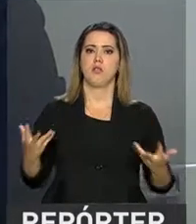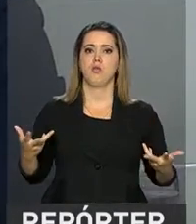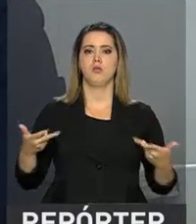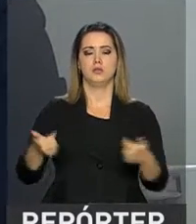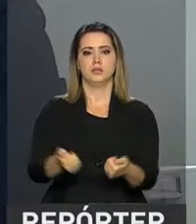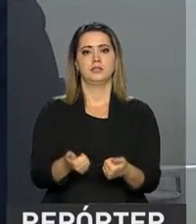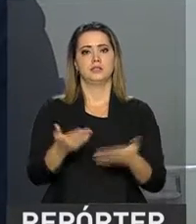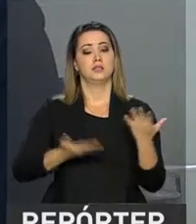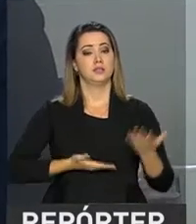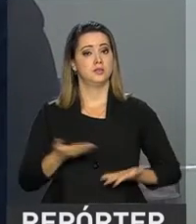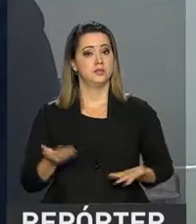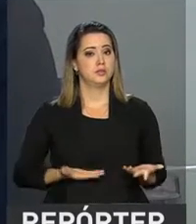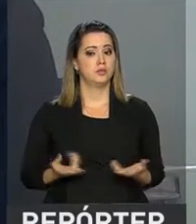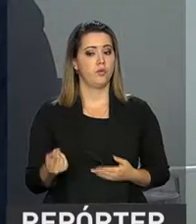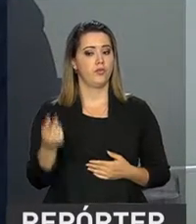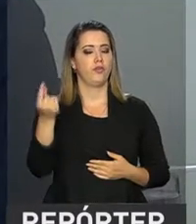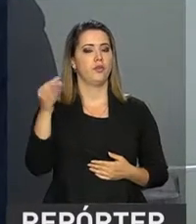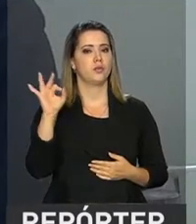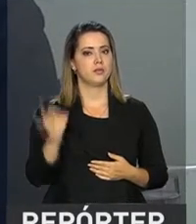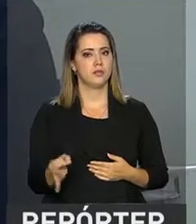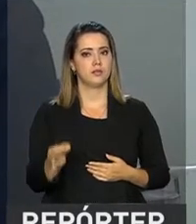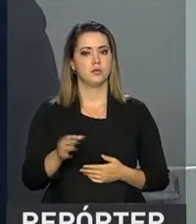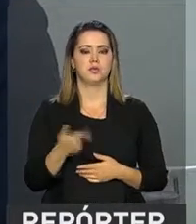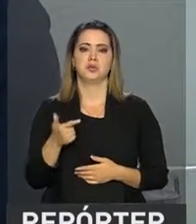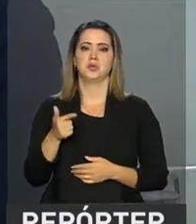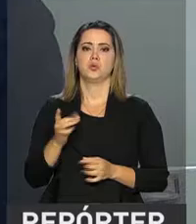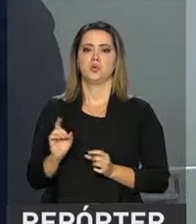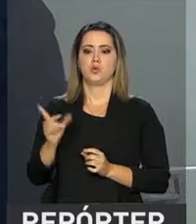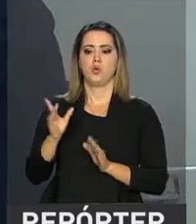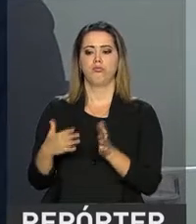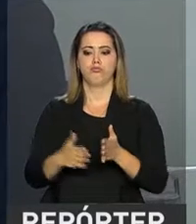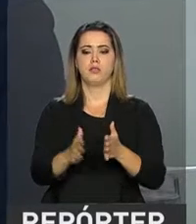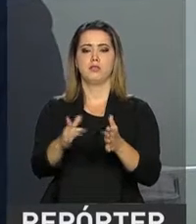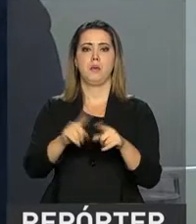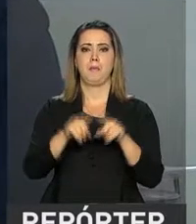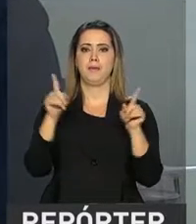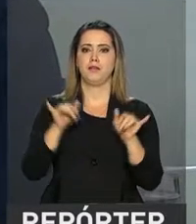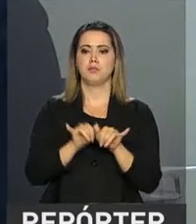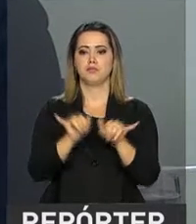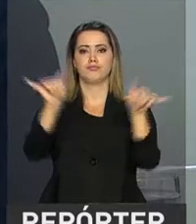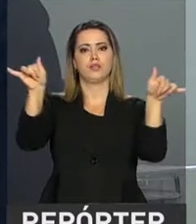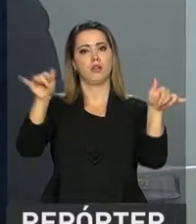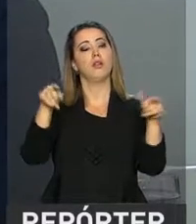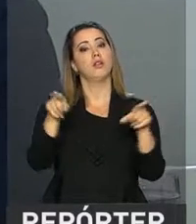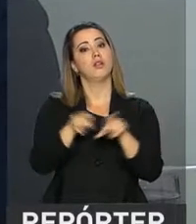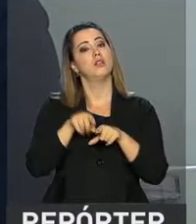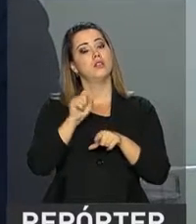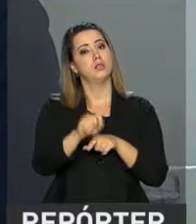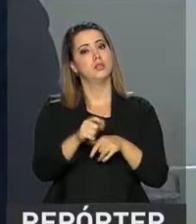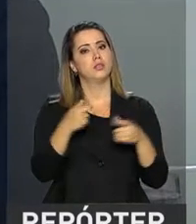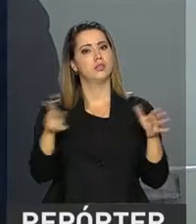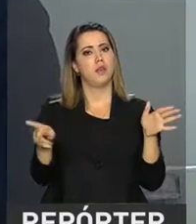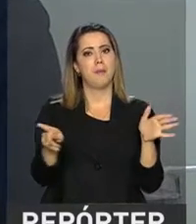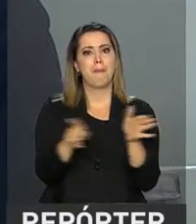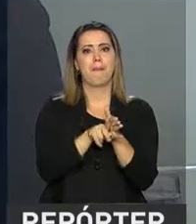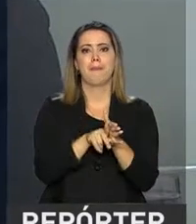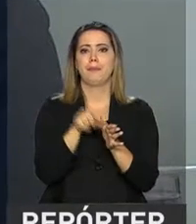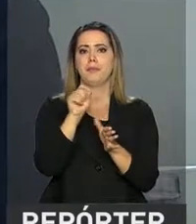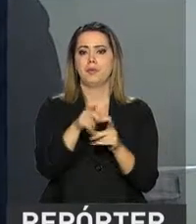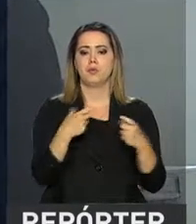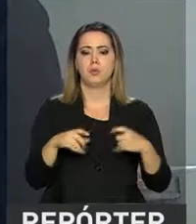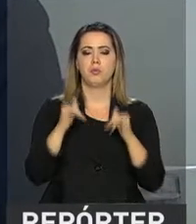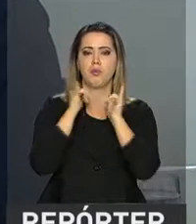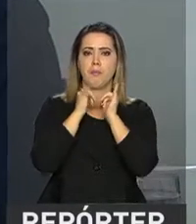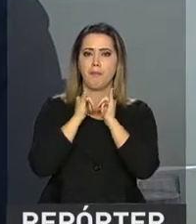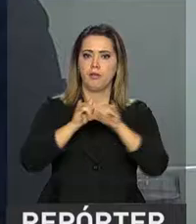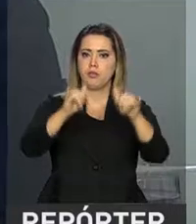e as tarifas adequadas não só nas estradas mas nos aeroportos na própria próprio setor